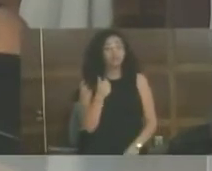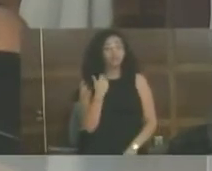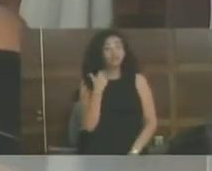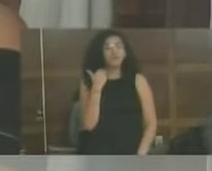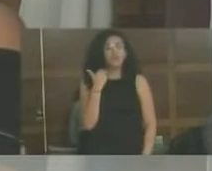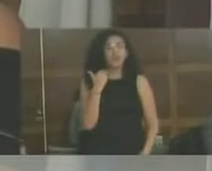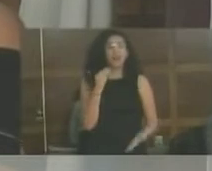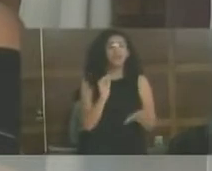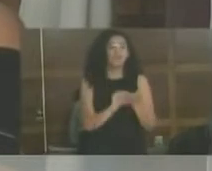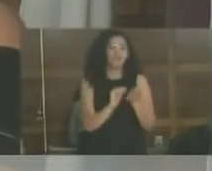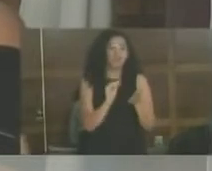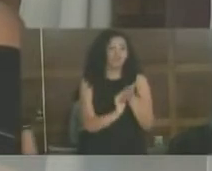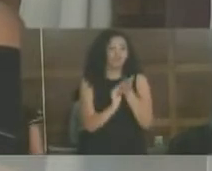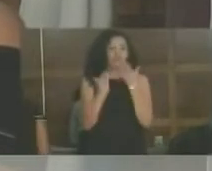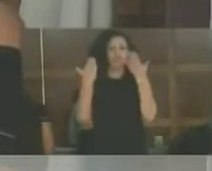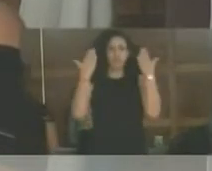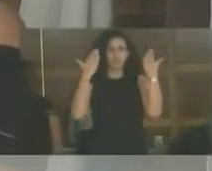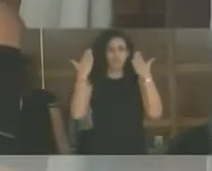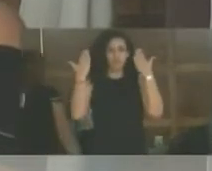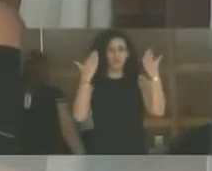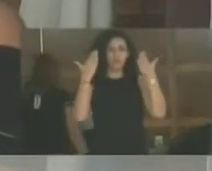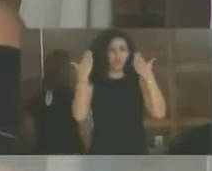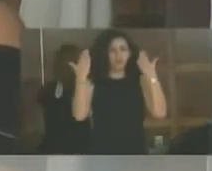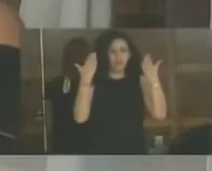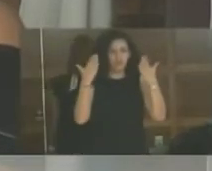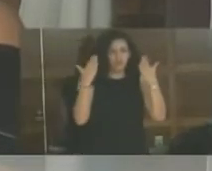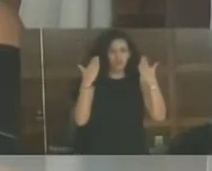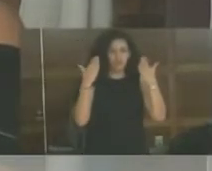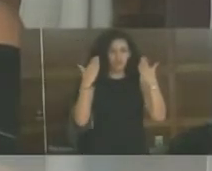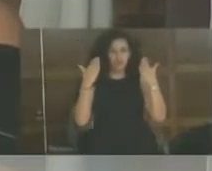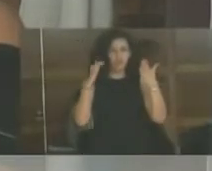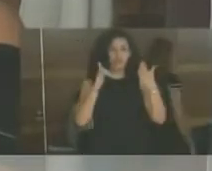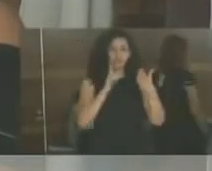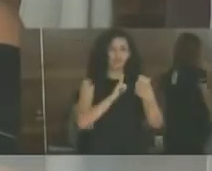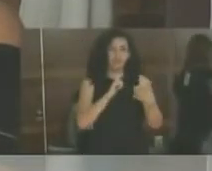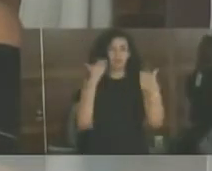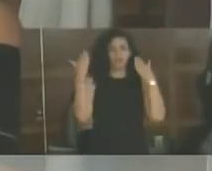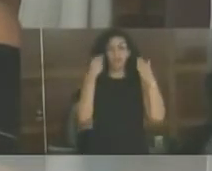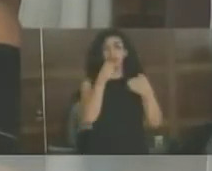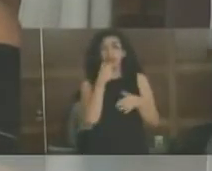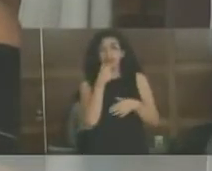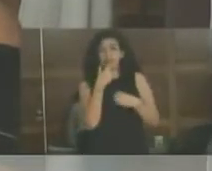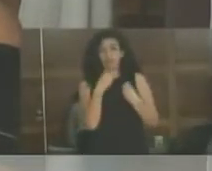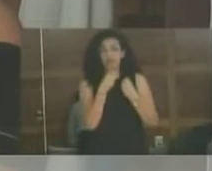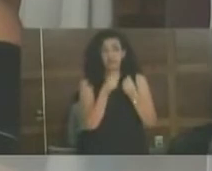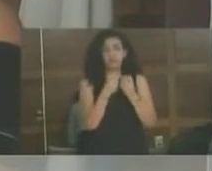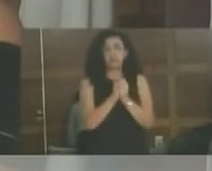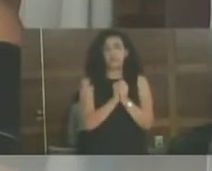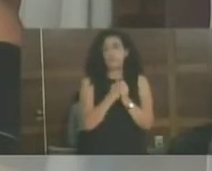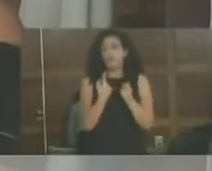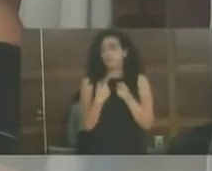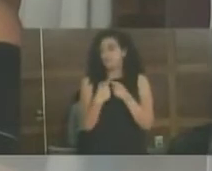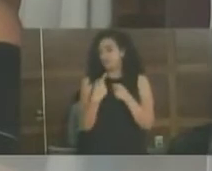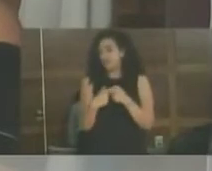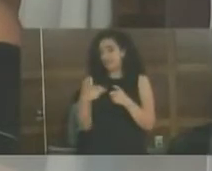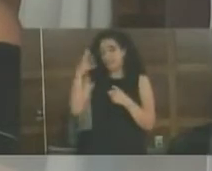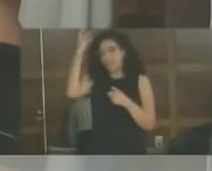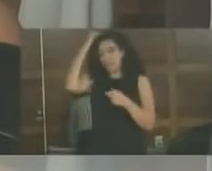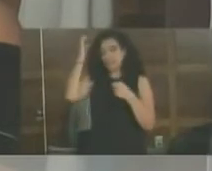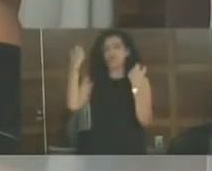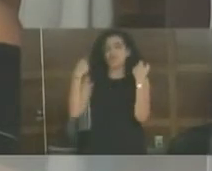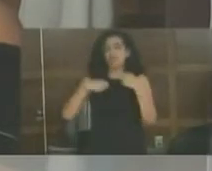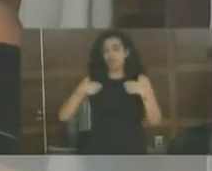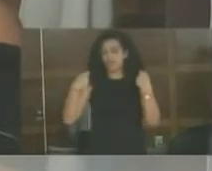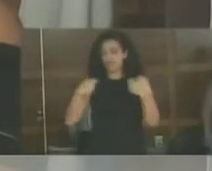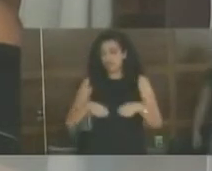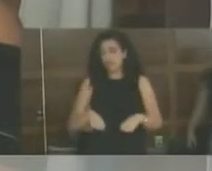aos psiquiatras. Então, que a gente faça um investimento aí na área de psiquiatria, porque Angra está precisando, a gente